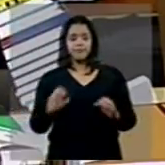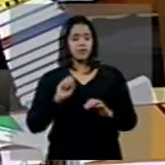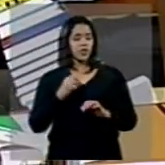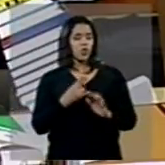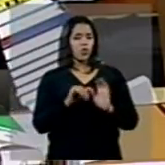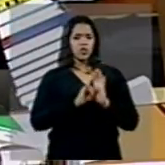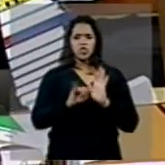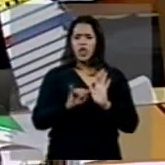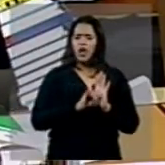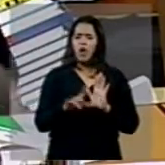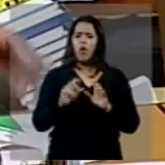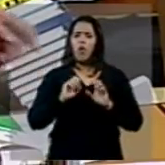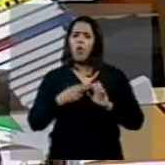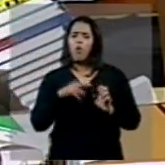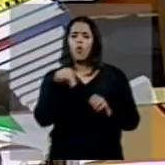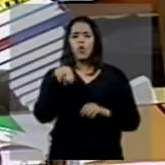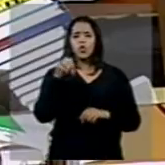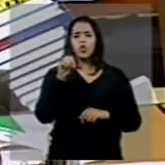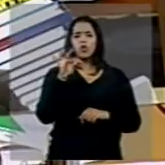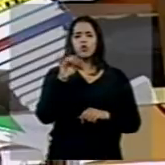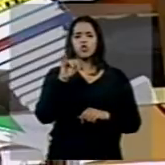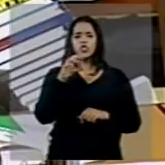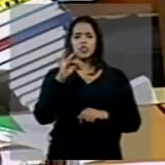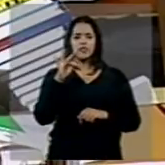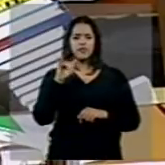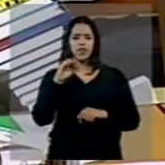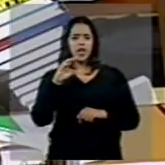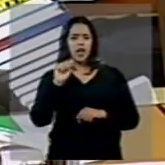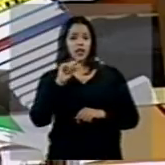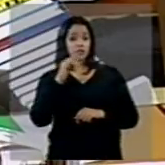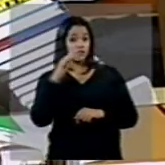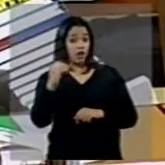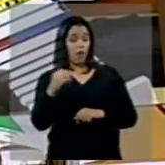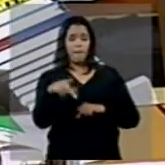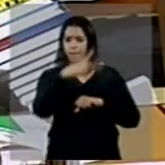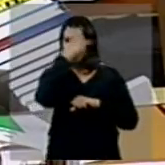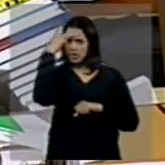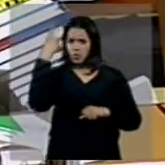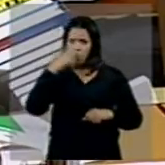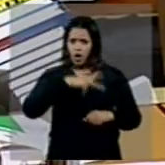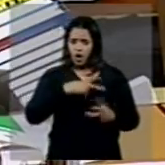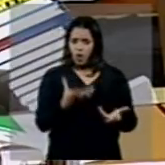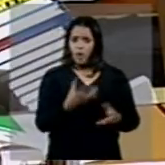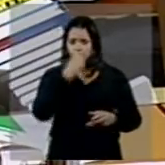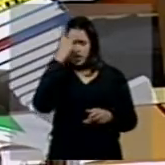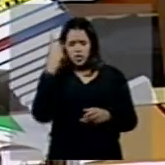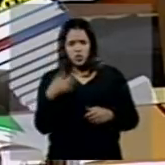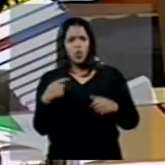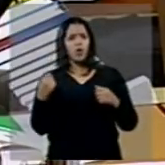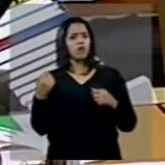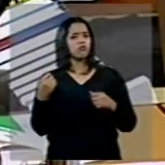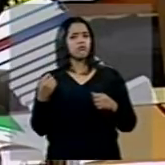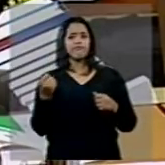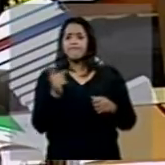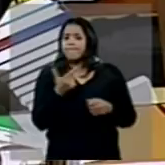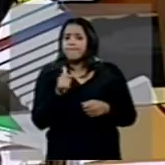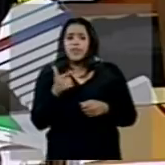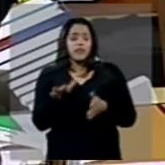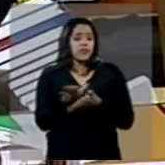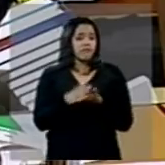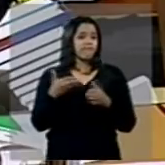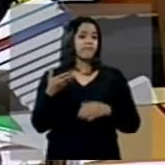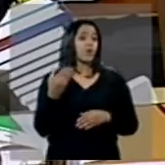mas uma notificação pessoal daqueles que deveriam ter comparecido e não fizeram